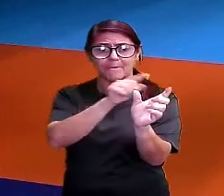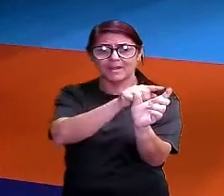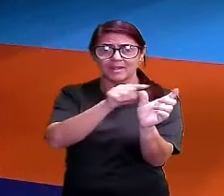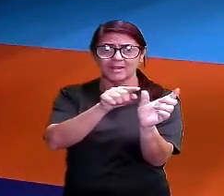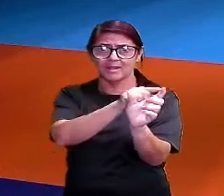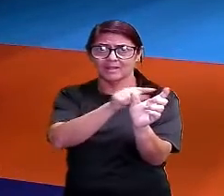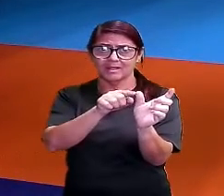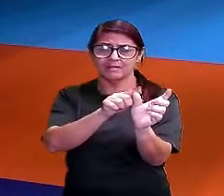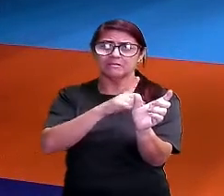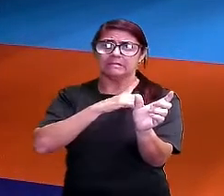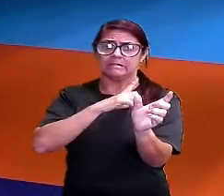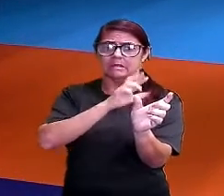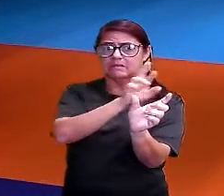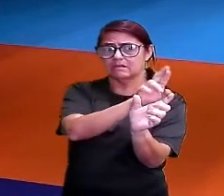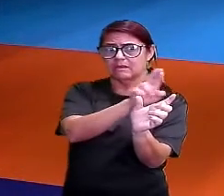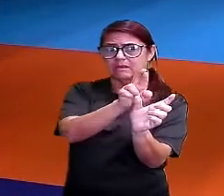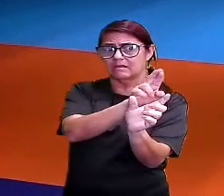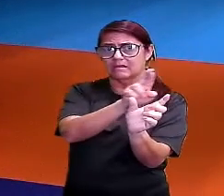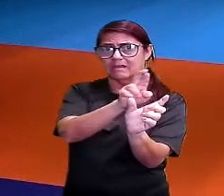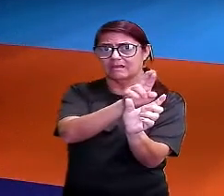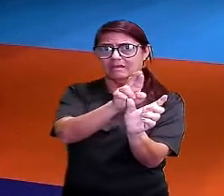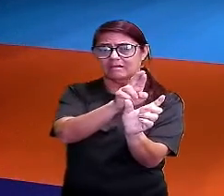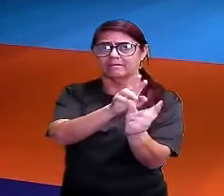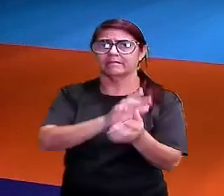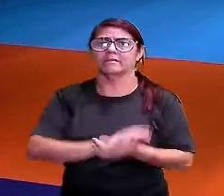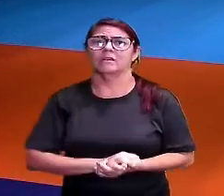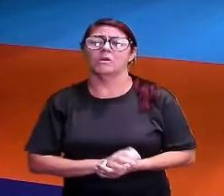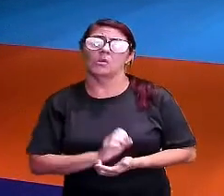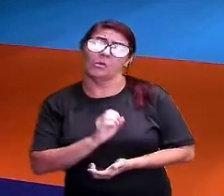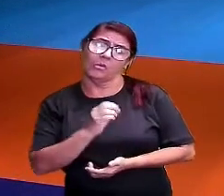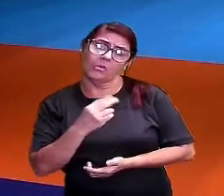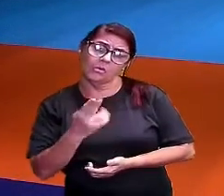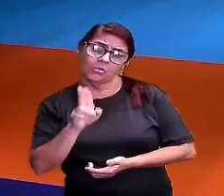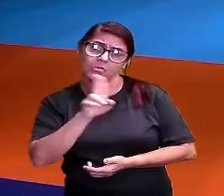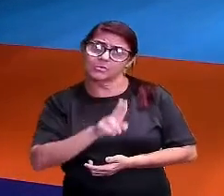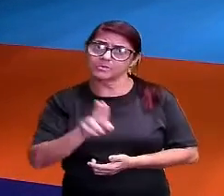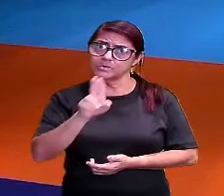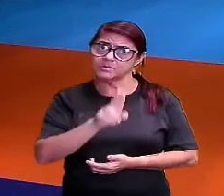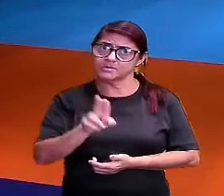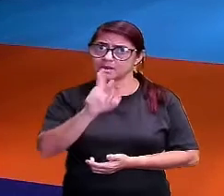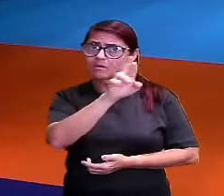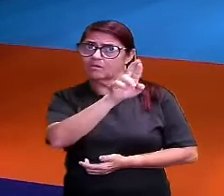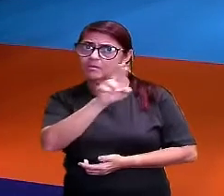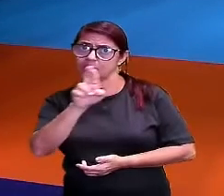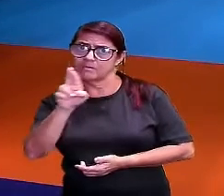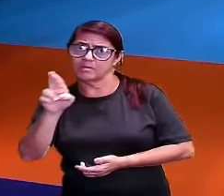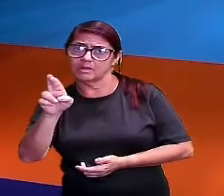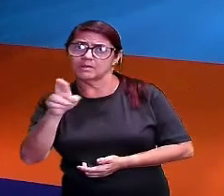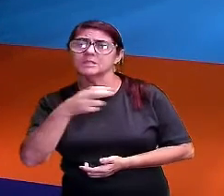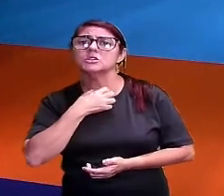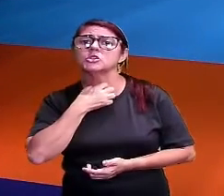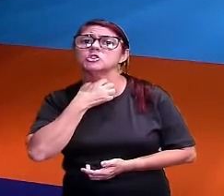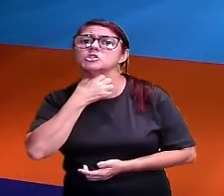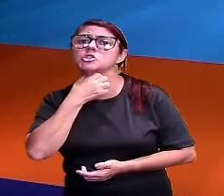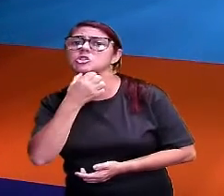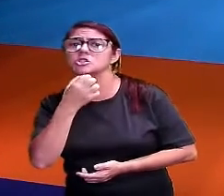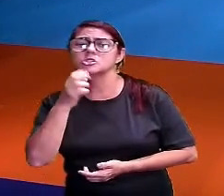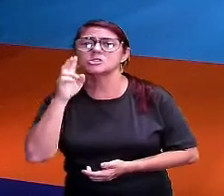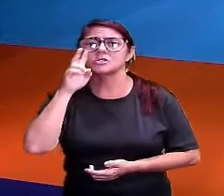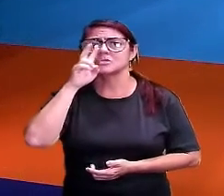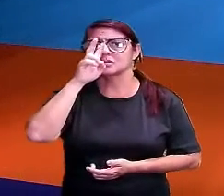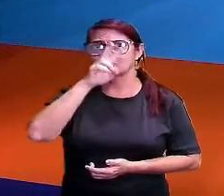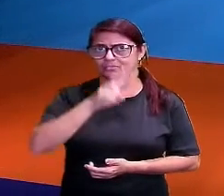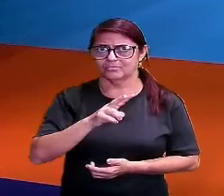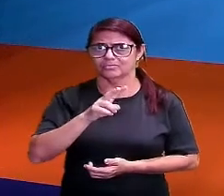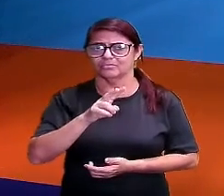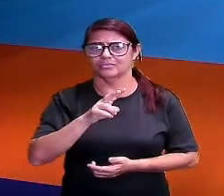ter que fazer essa duplicação do R. Ou seja, usar o RR para que tenha esse som forte. No